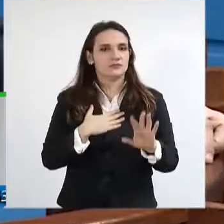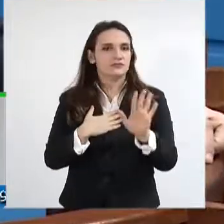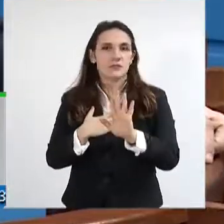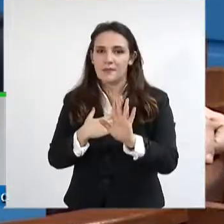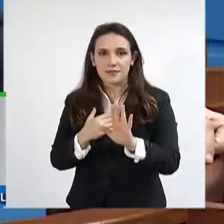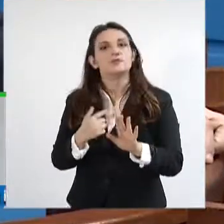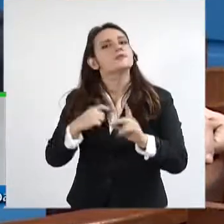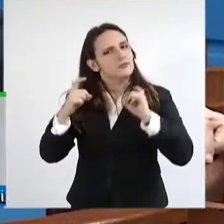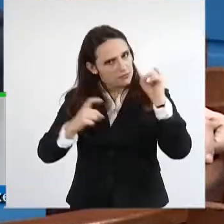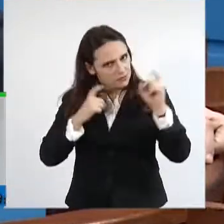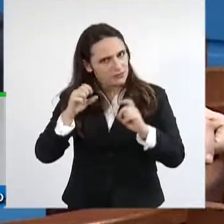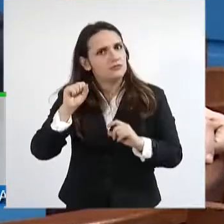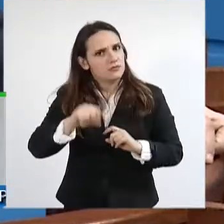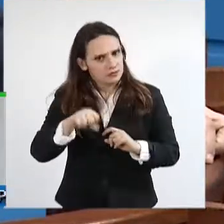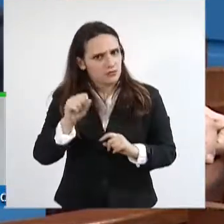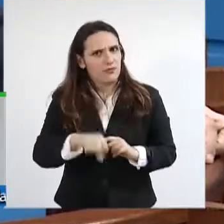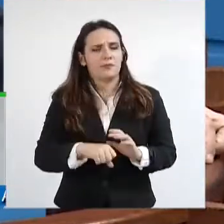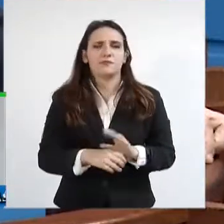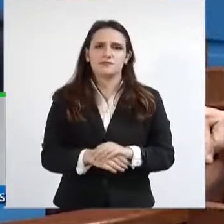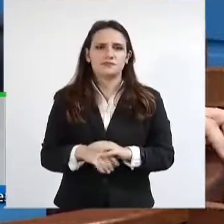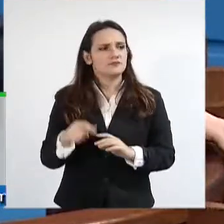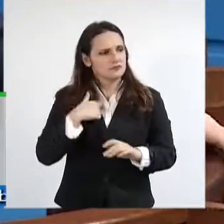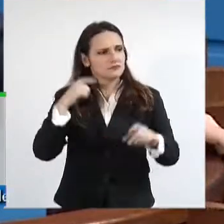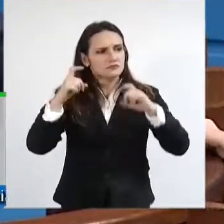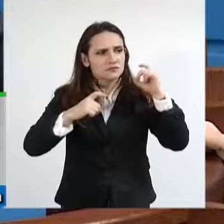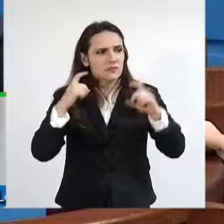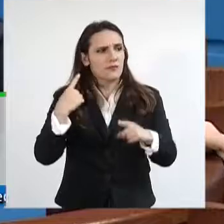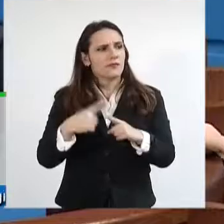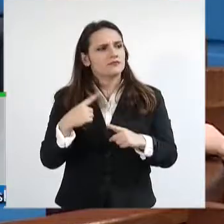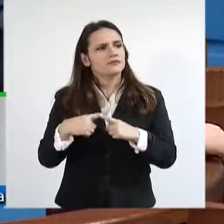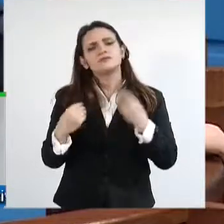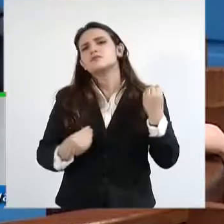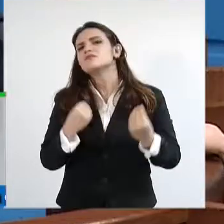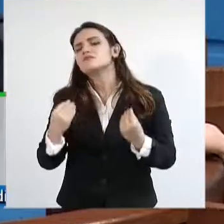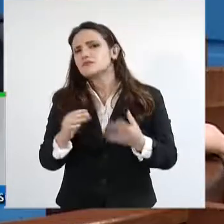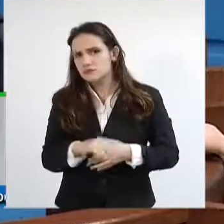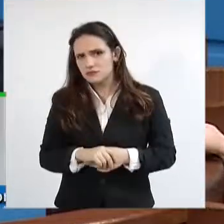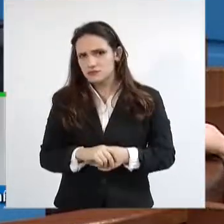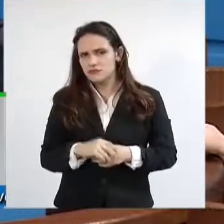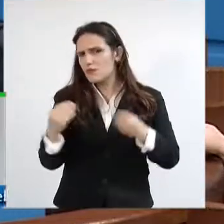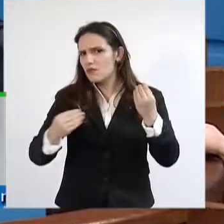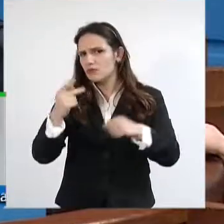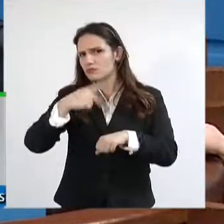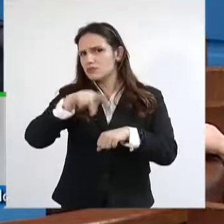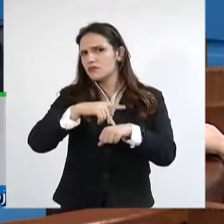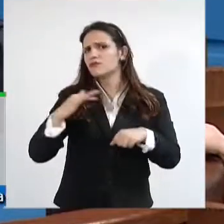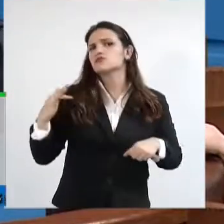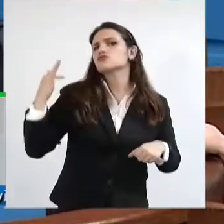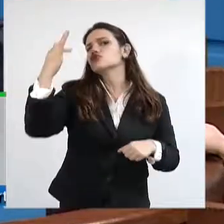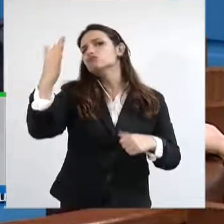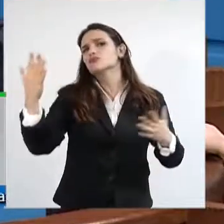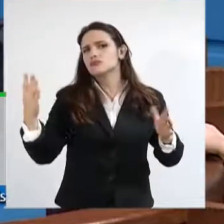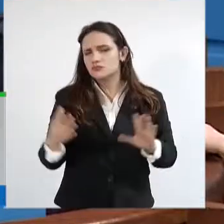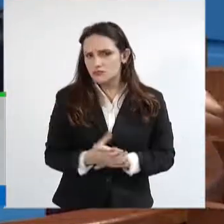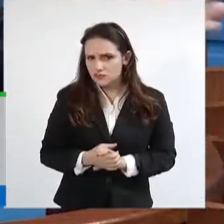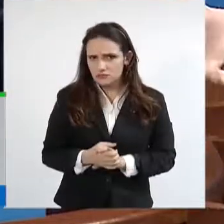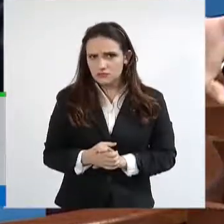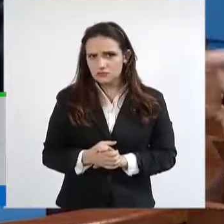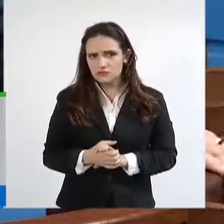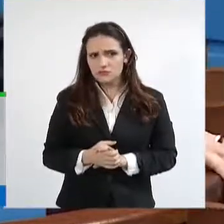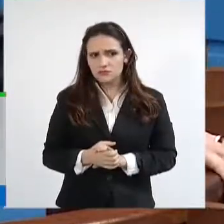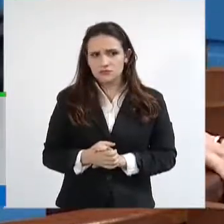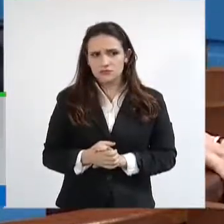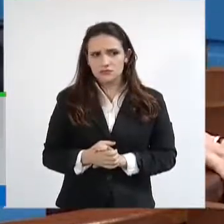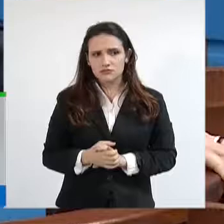aqui com preocupação do que vai ser desse país se esse